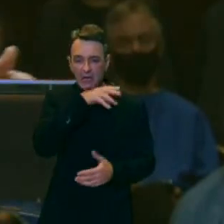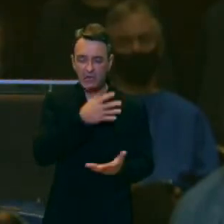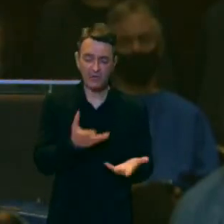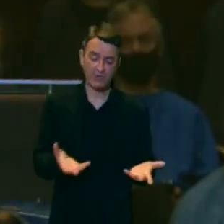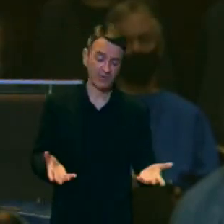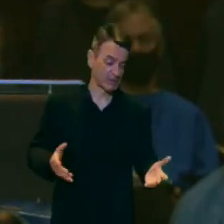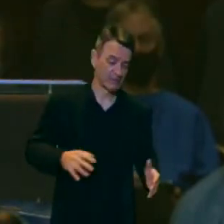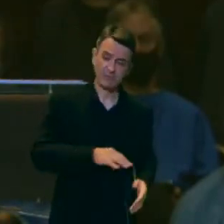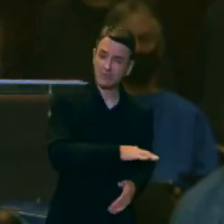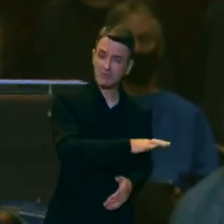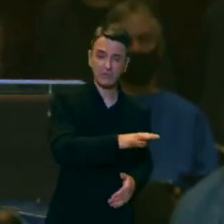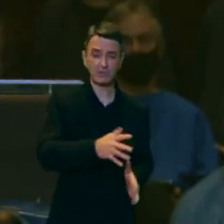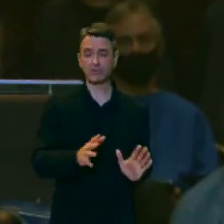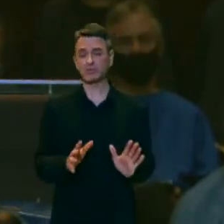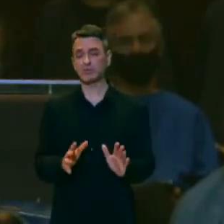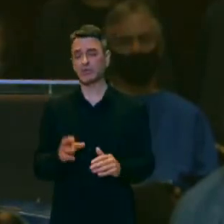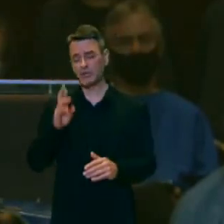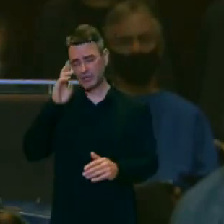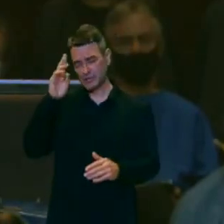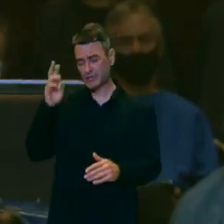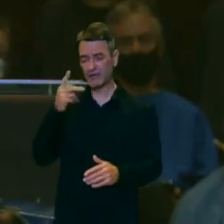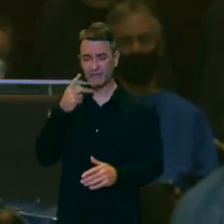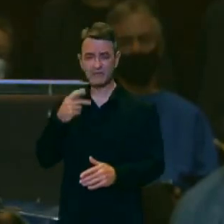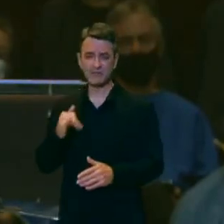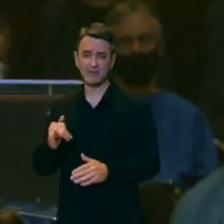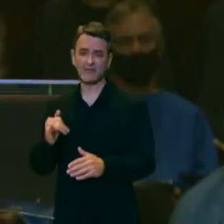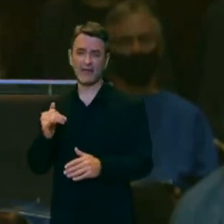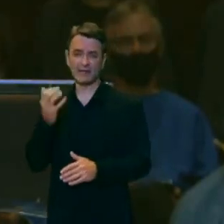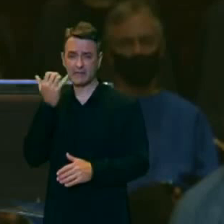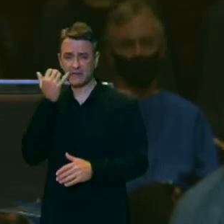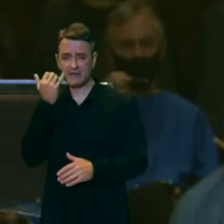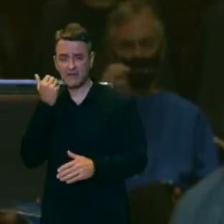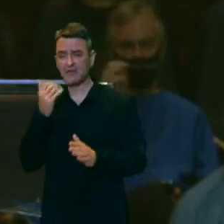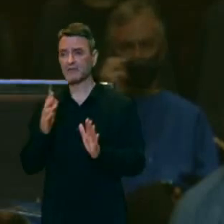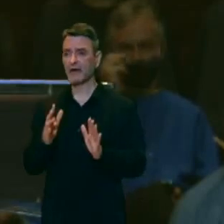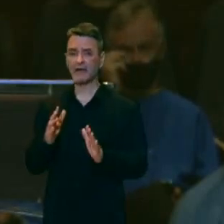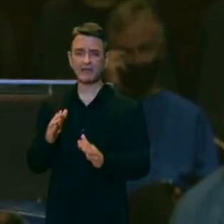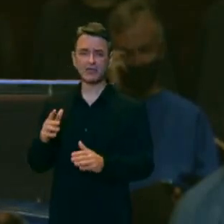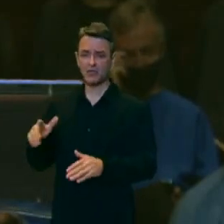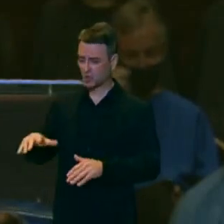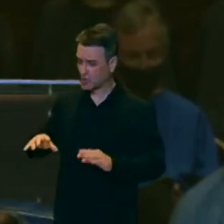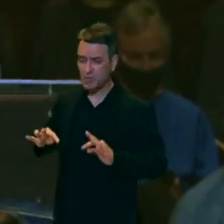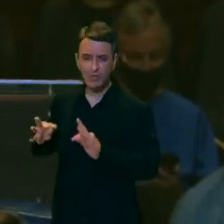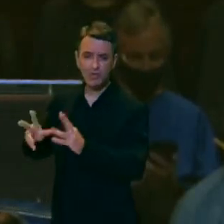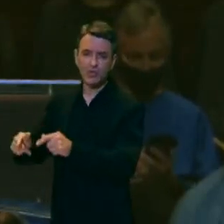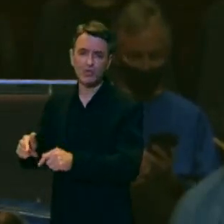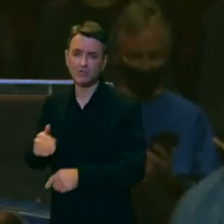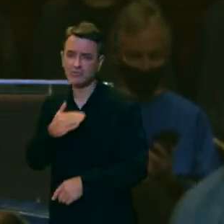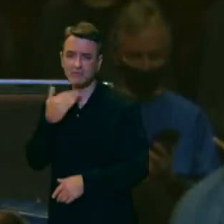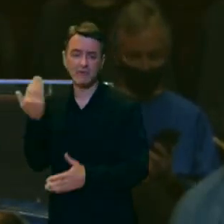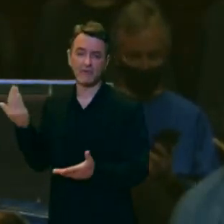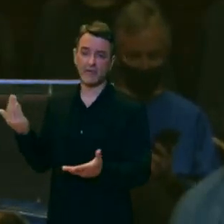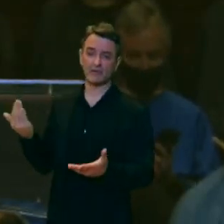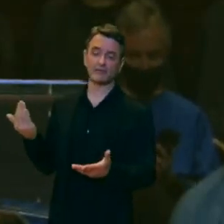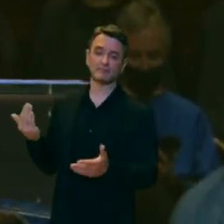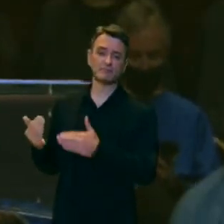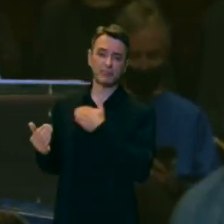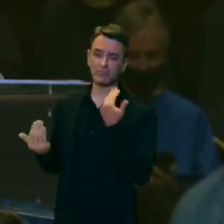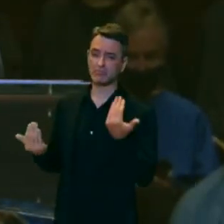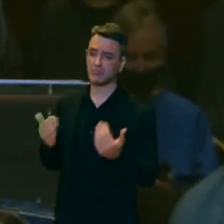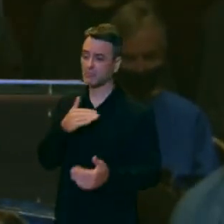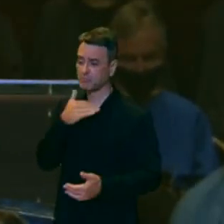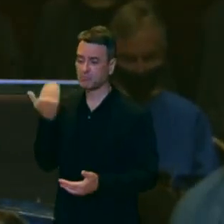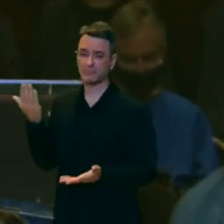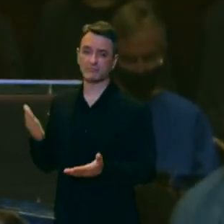de todos esses profetas, segundo a profecia de Jeremias, faleceu. Mas mesmo assim,